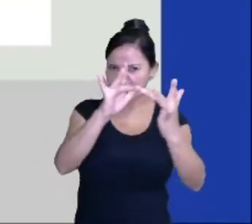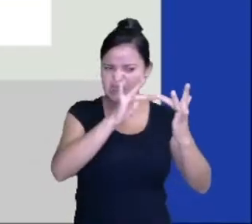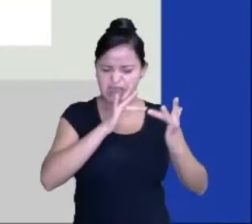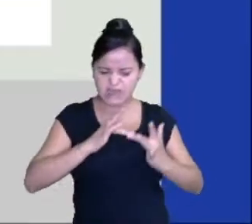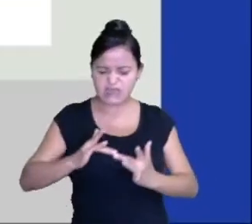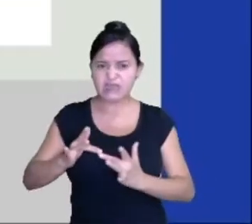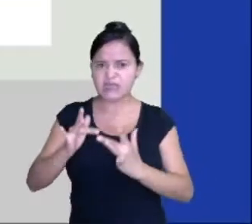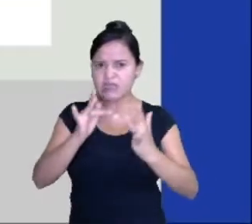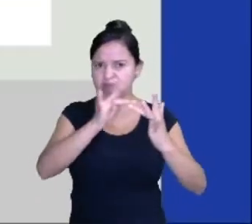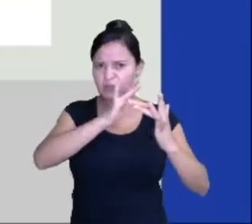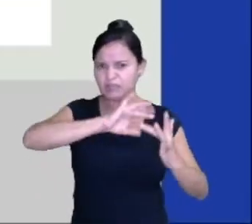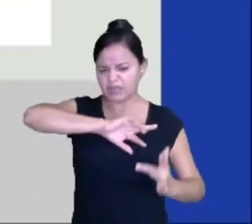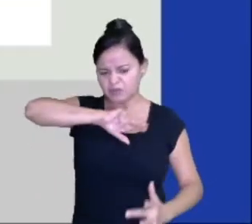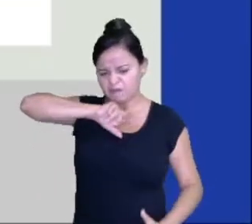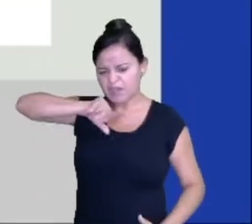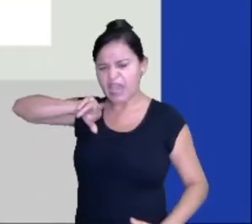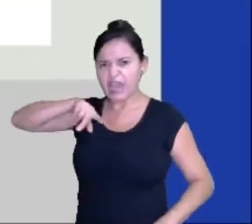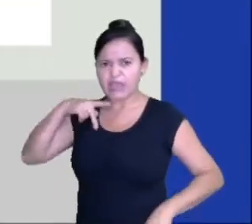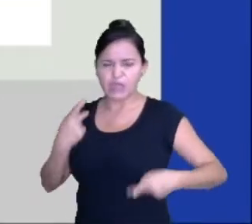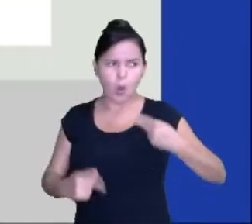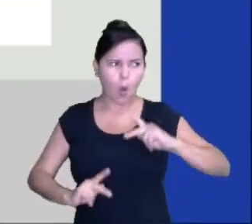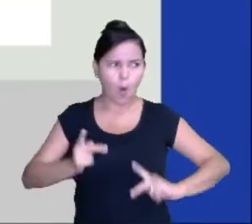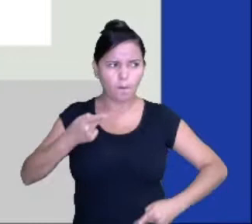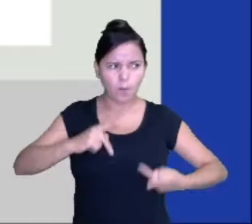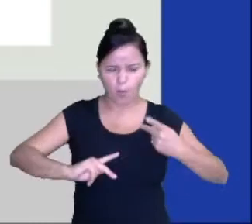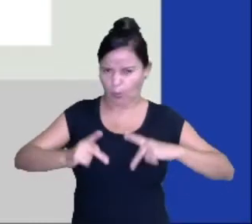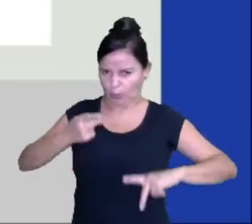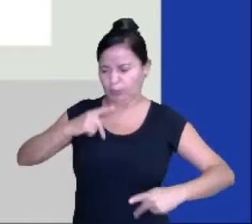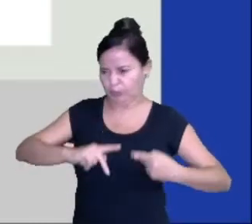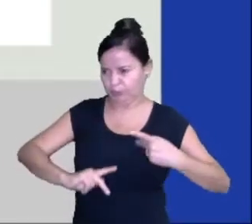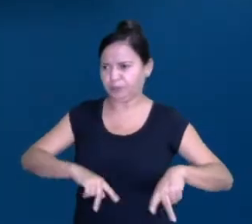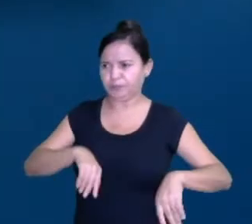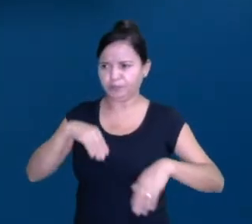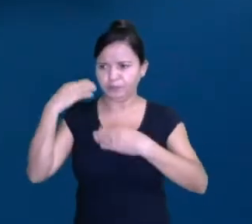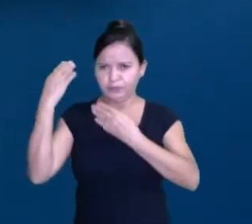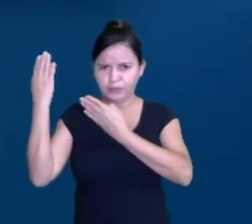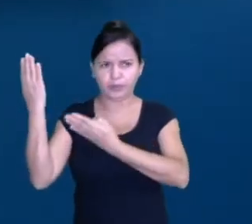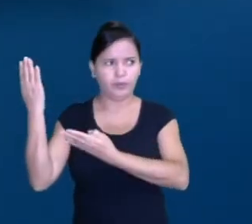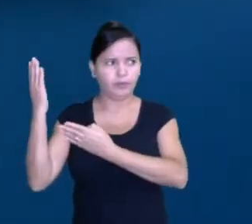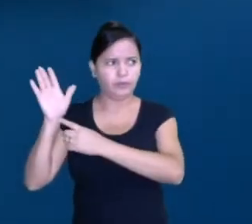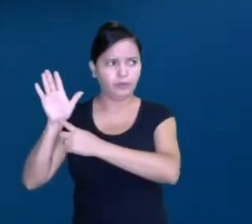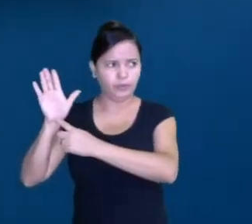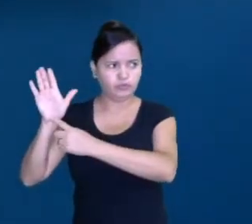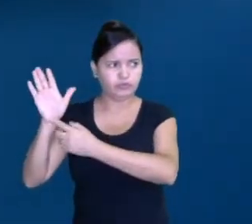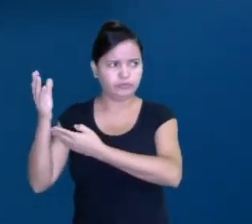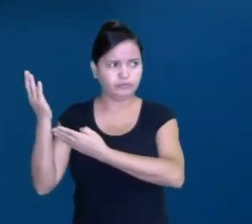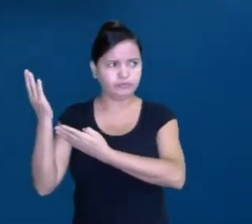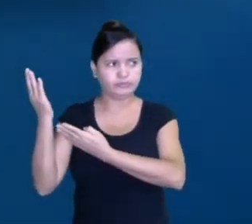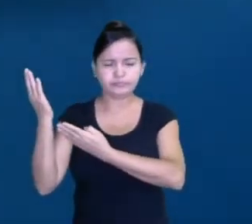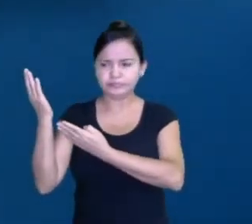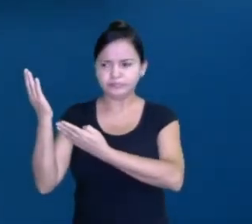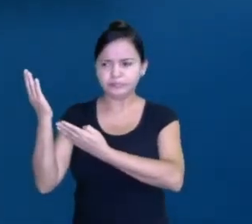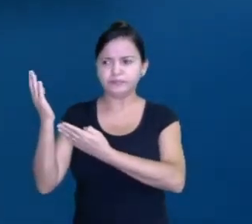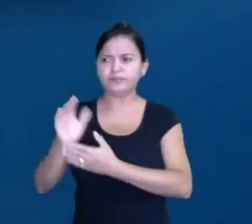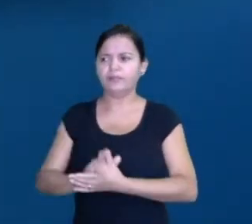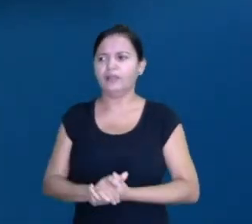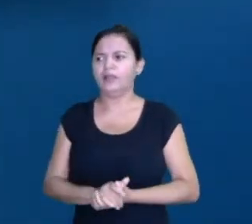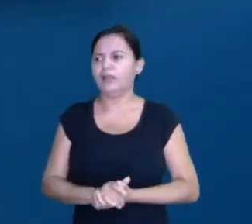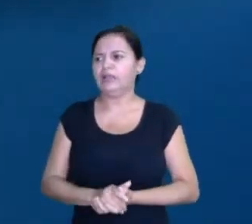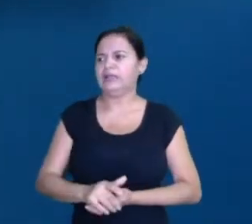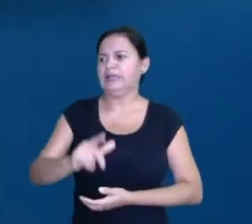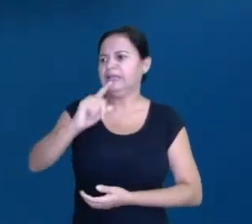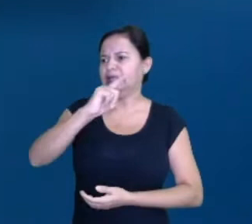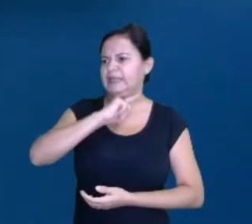novamente assim, abrir essa imagem. A gente vai ter aqui na parte, por favor, produção, volta aqui a imagem para mim. A gente vai ter a